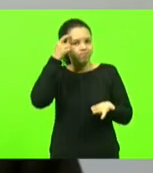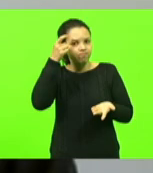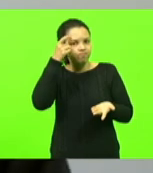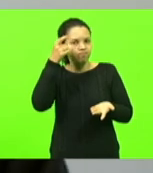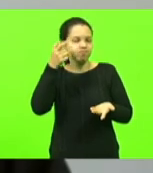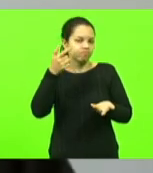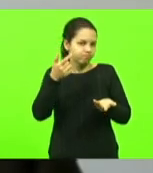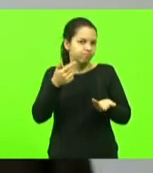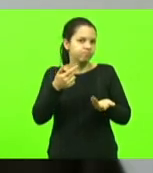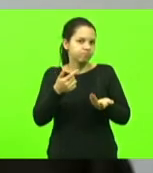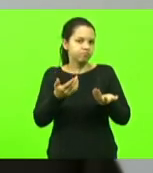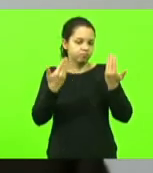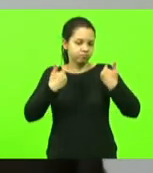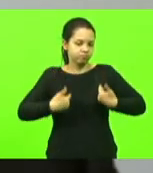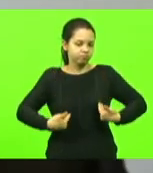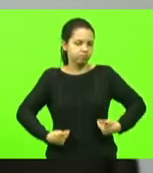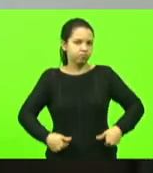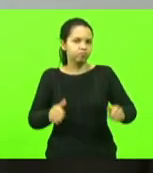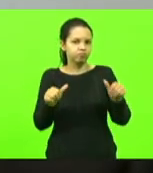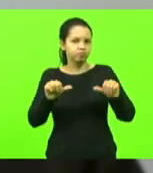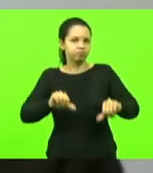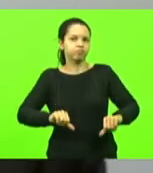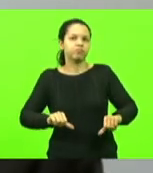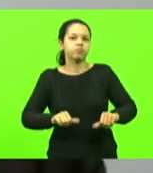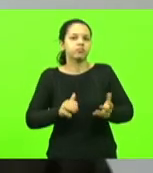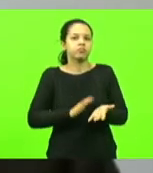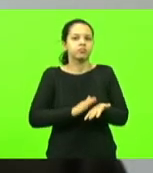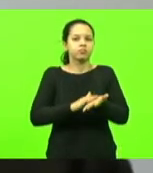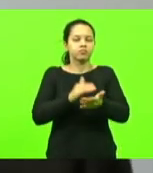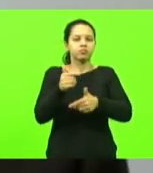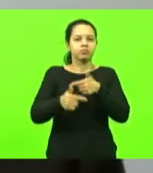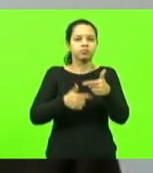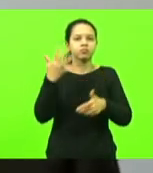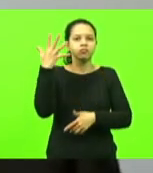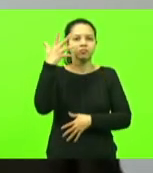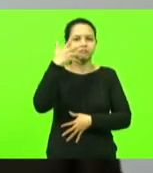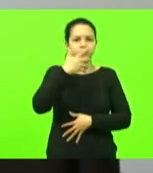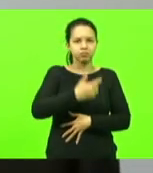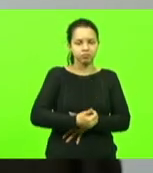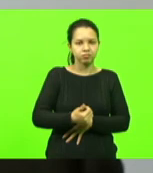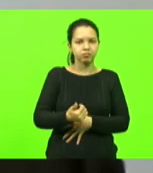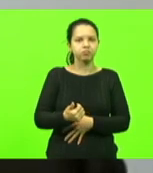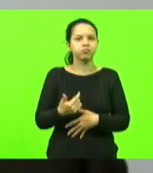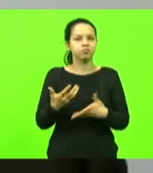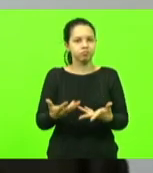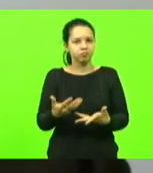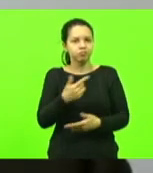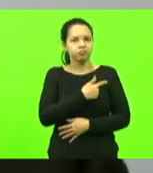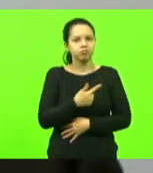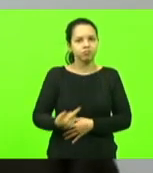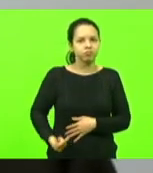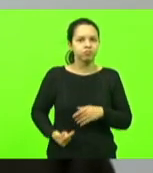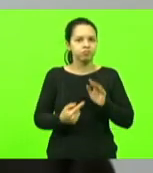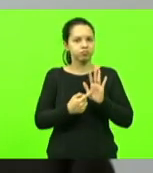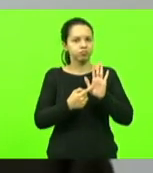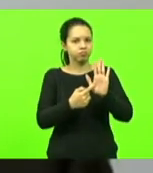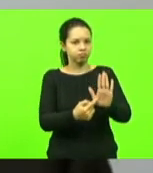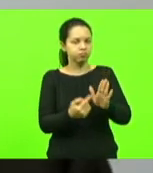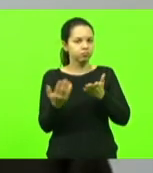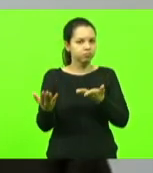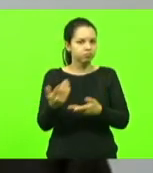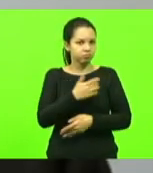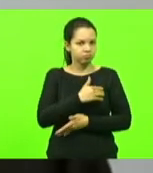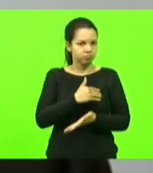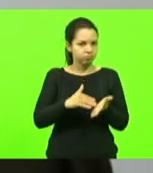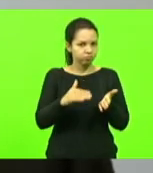daí no corpo. Então, parabéns pelo seu trabalho, muito bonito, tomar o governo apresente, de acordo com o secretário